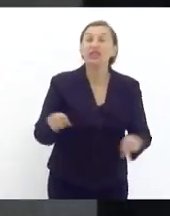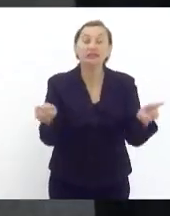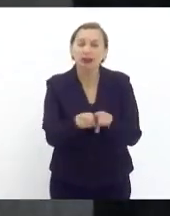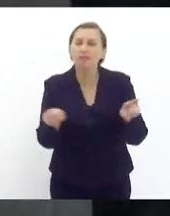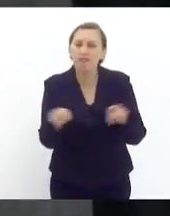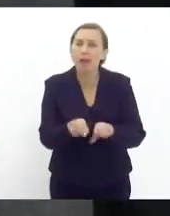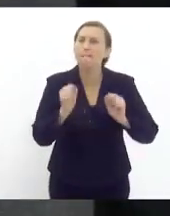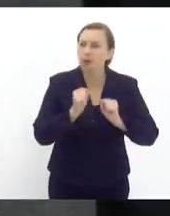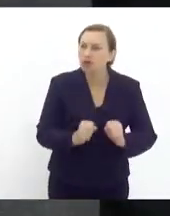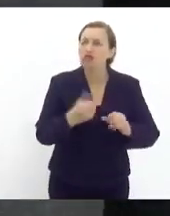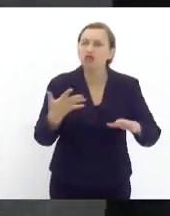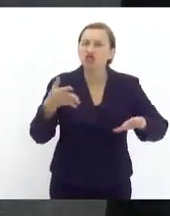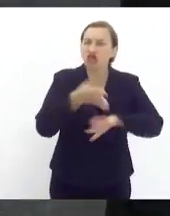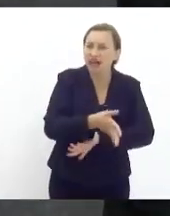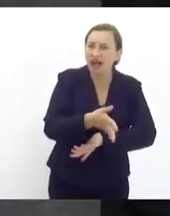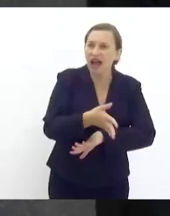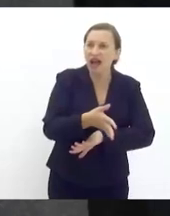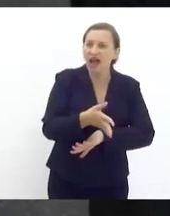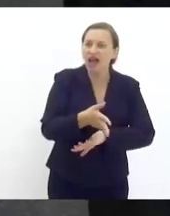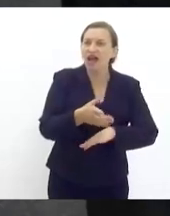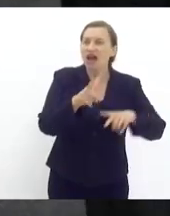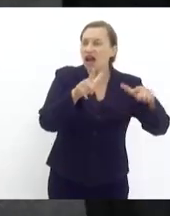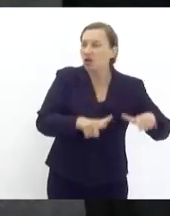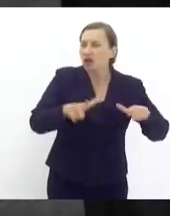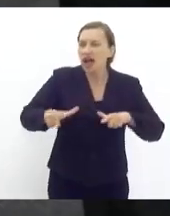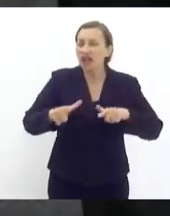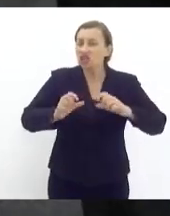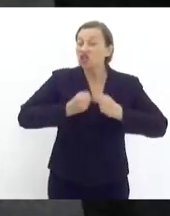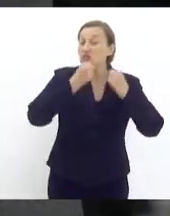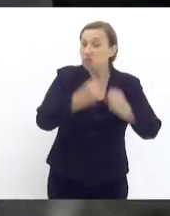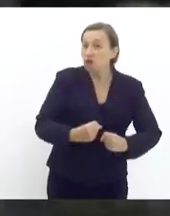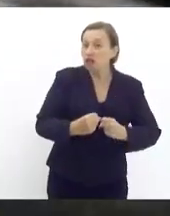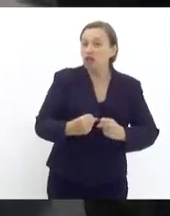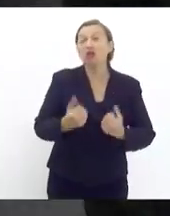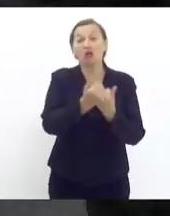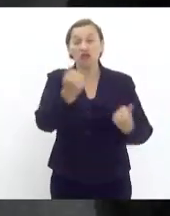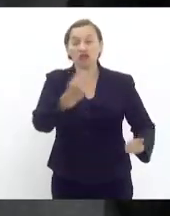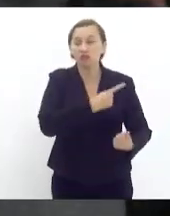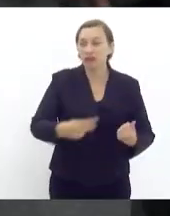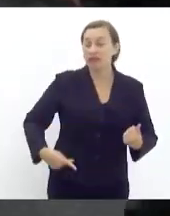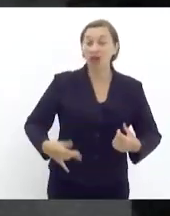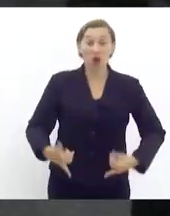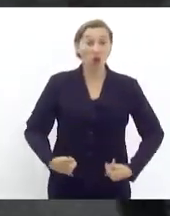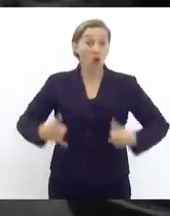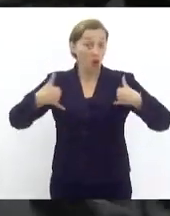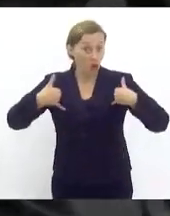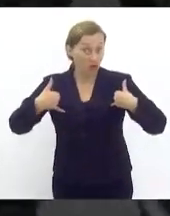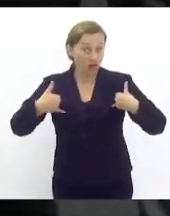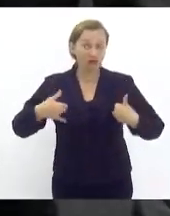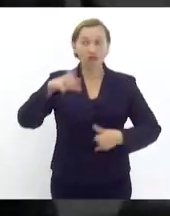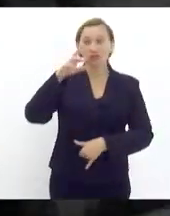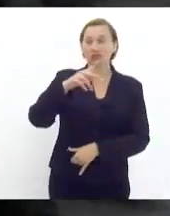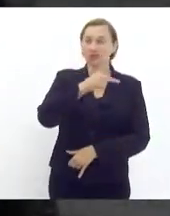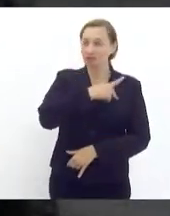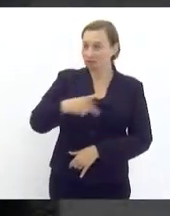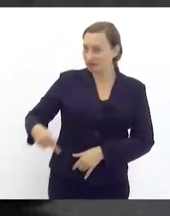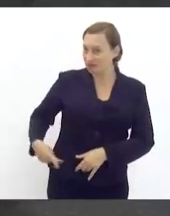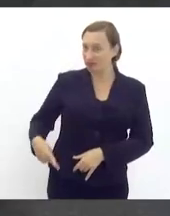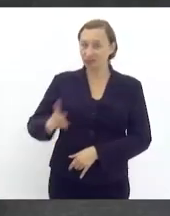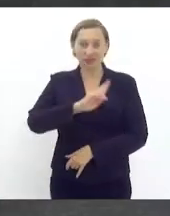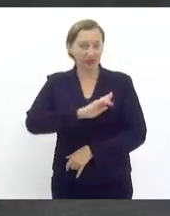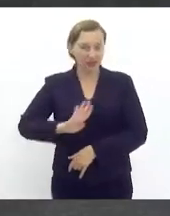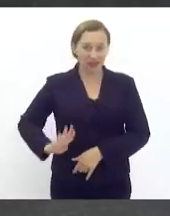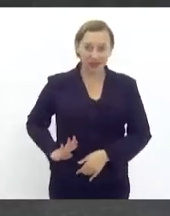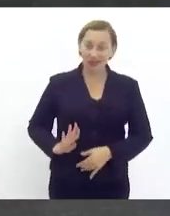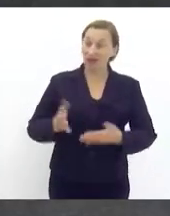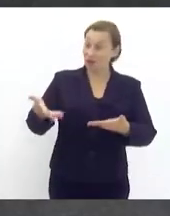podemos chegar aos cargos de poder Estou como vice-presidente com muito orgulho de vossa excelência convite de vossa